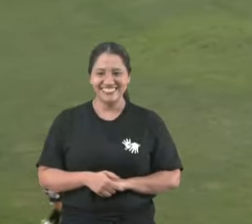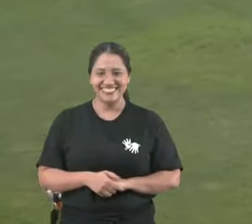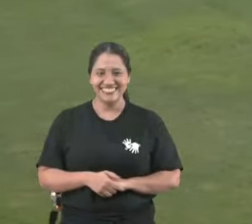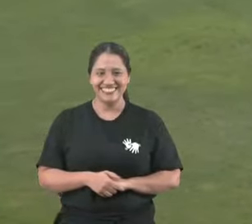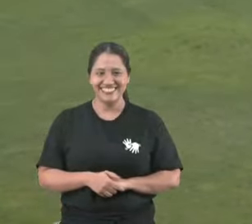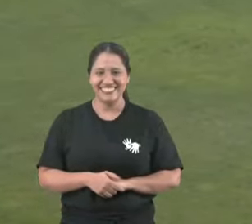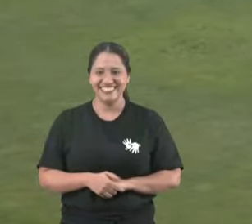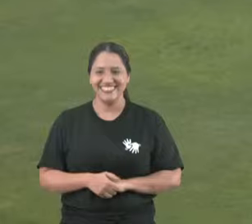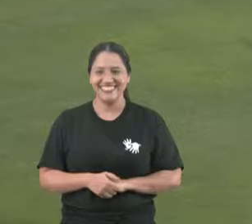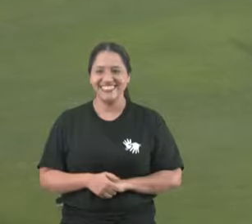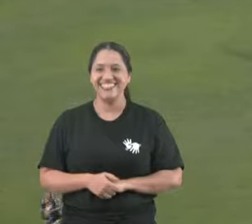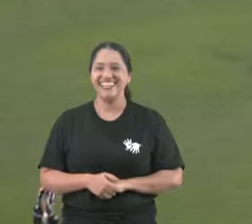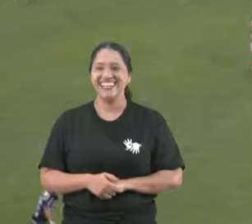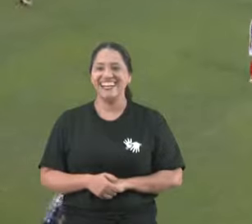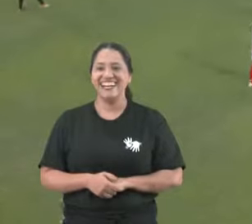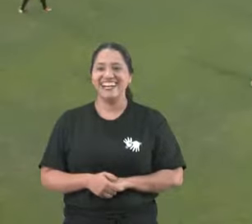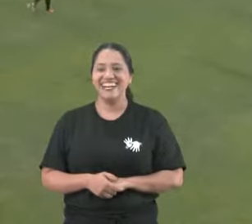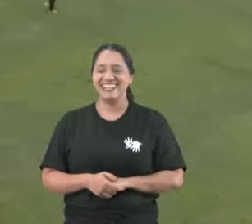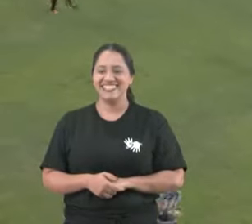Aí de novo o Kellington.